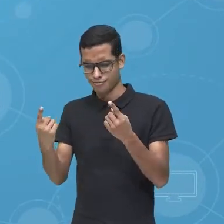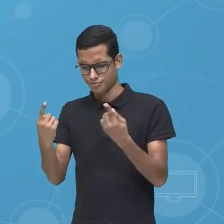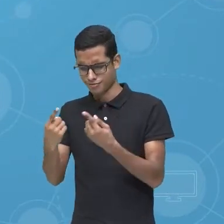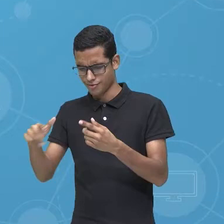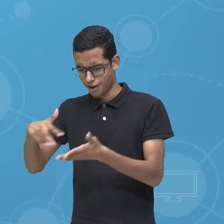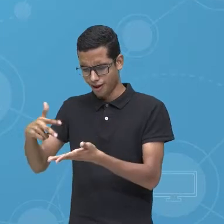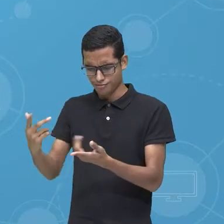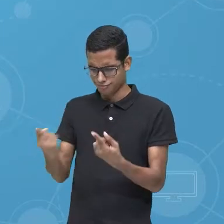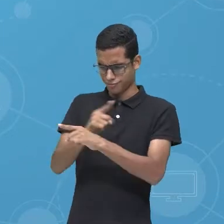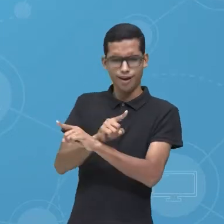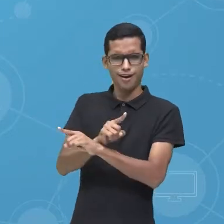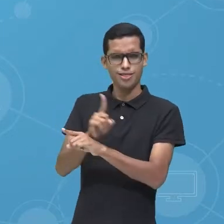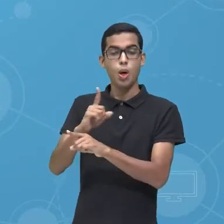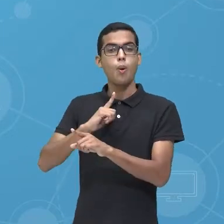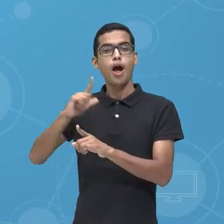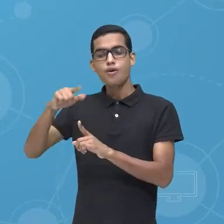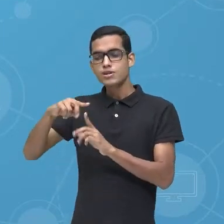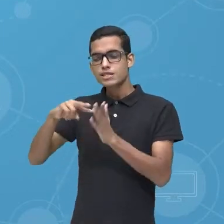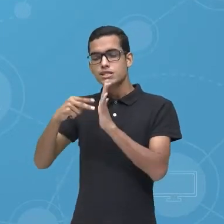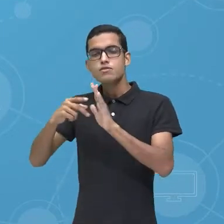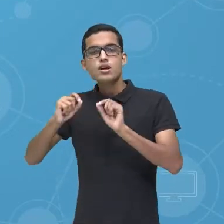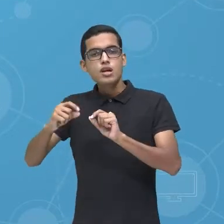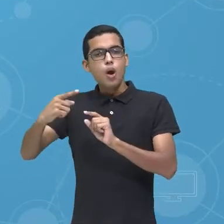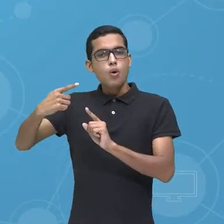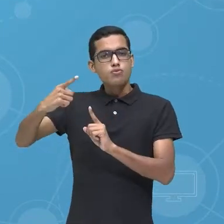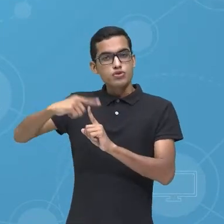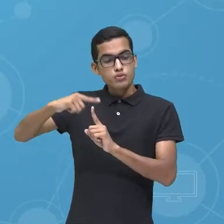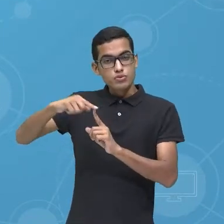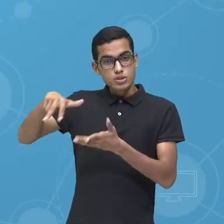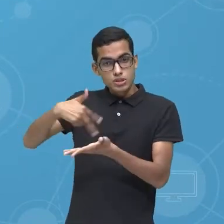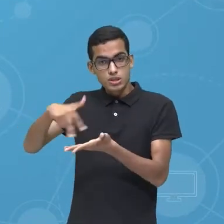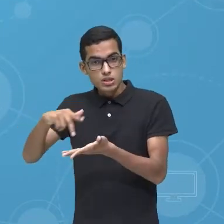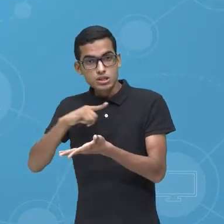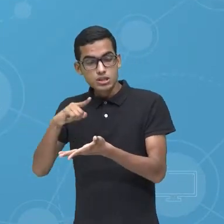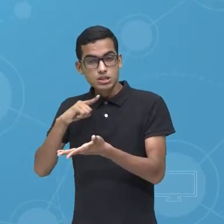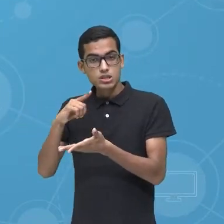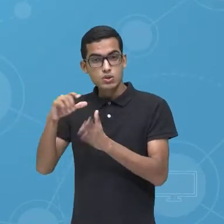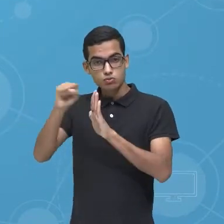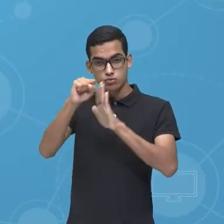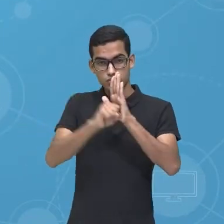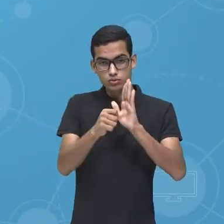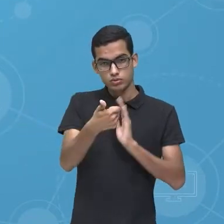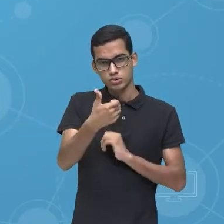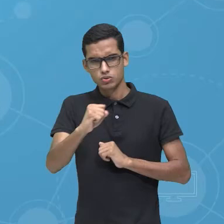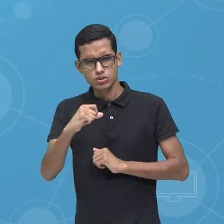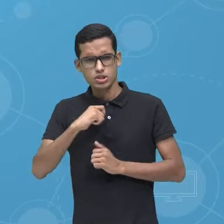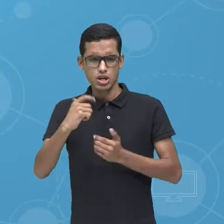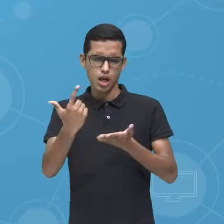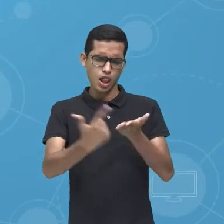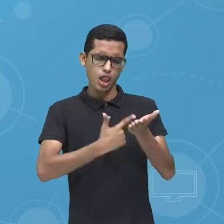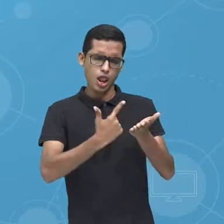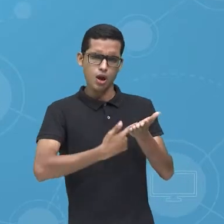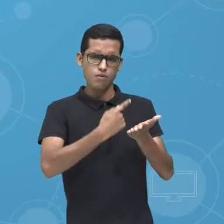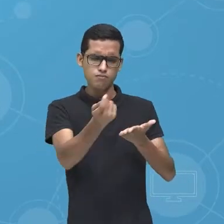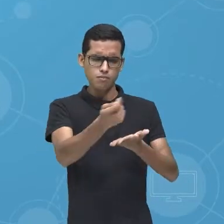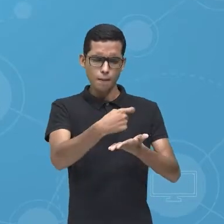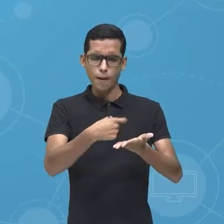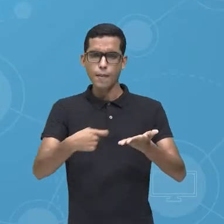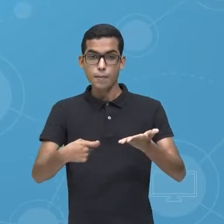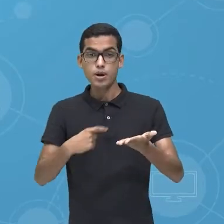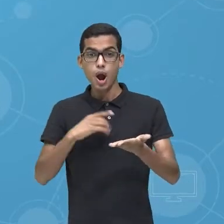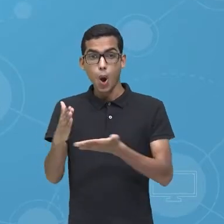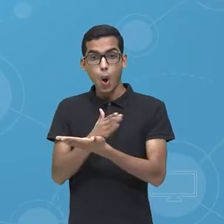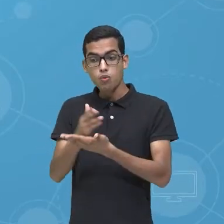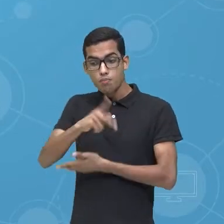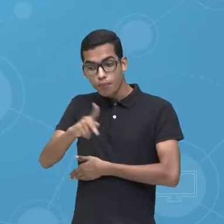eram um tipo de dança que existiam no século XVIII. E existiam livros que falavam sobre isso, né? Alguns professores de dança,